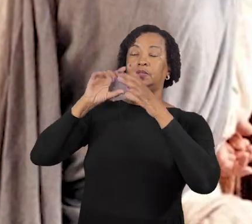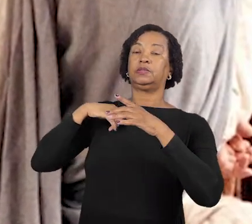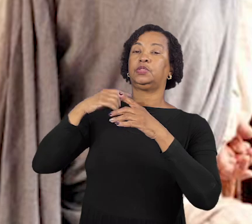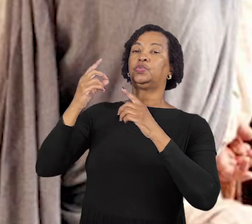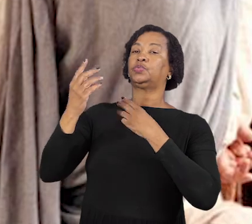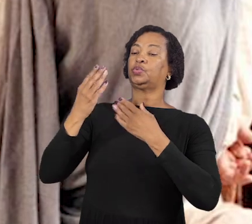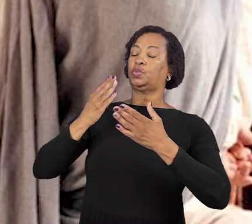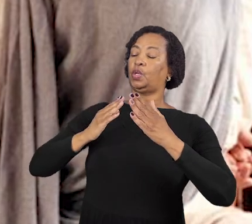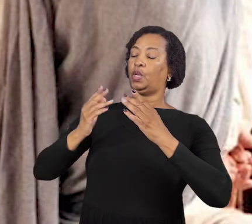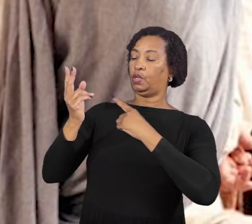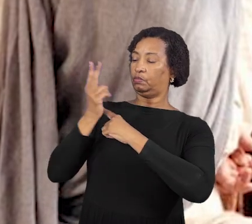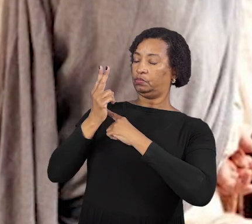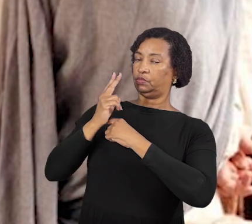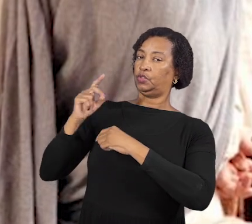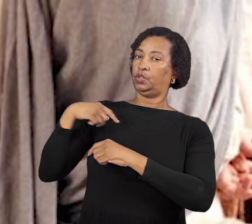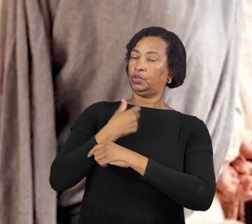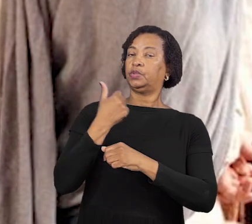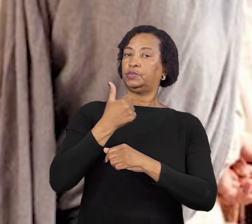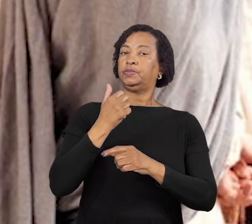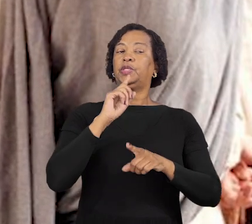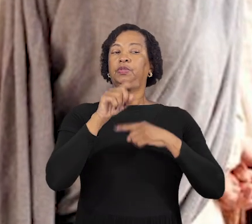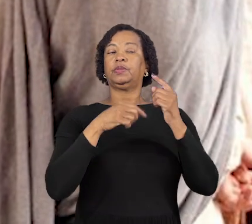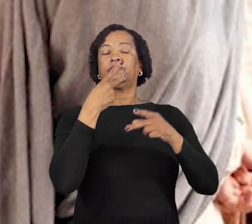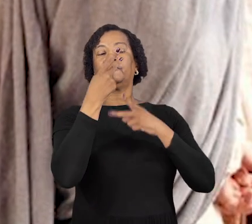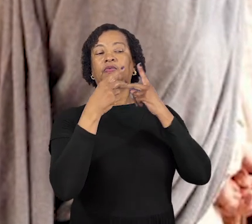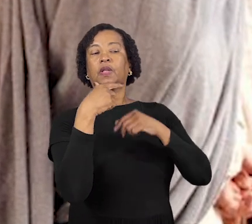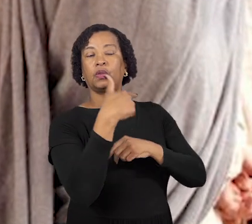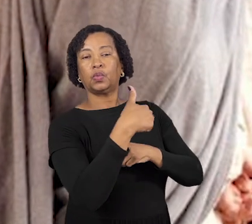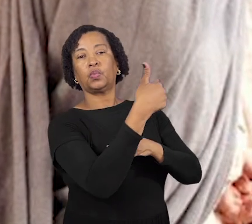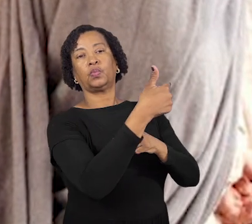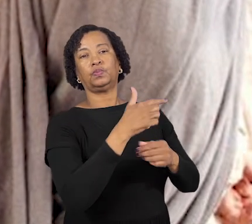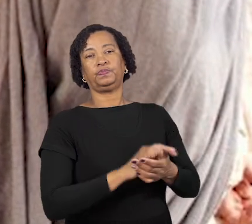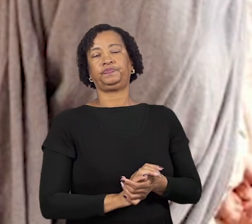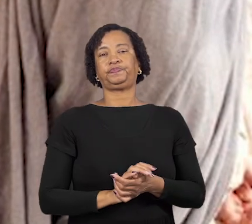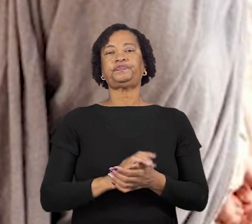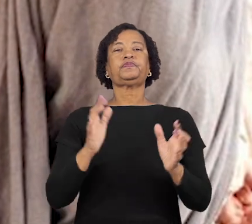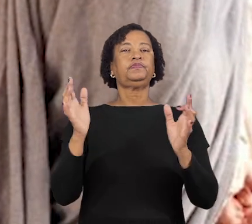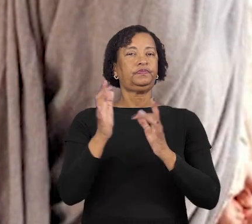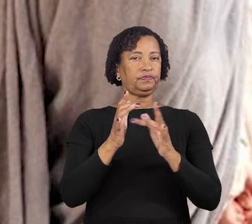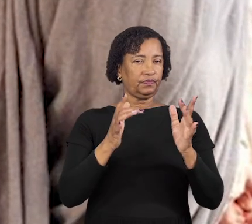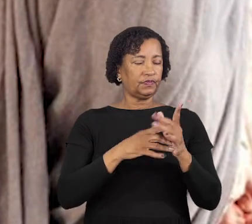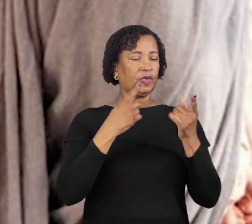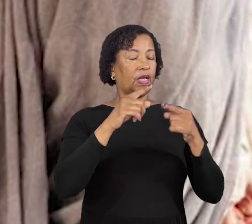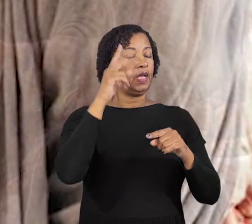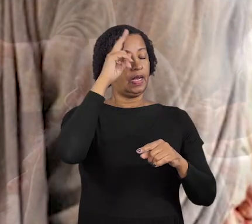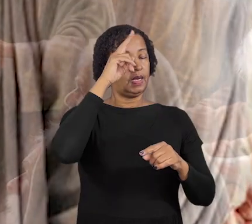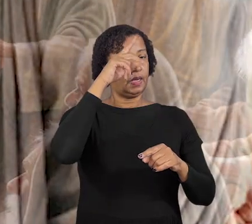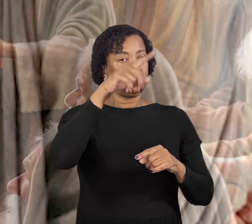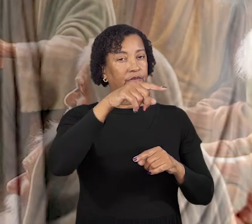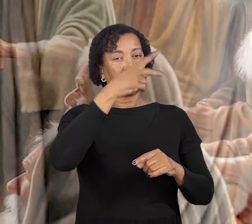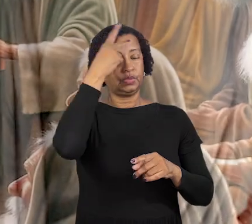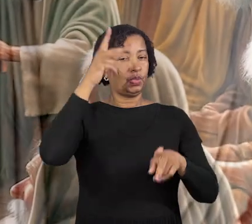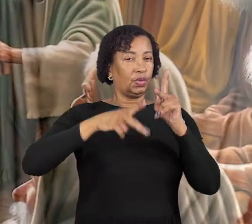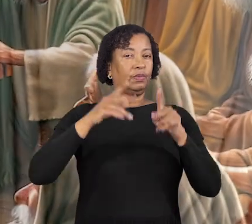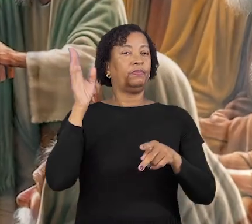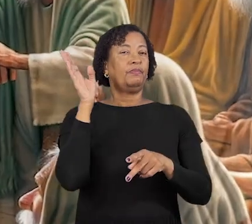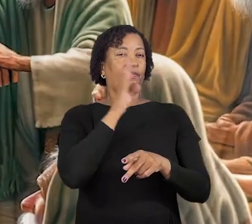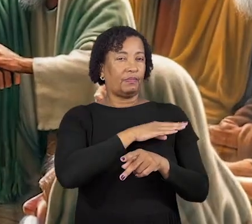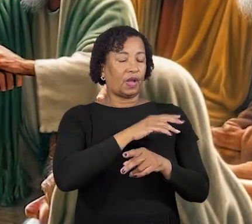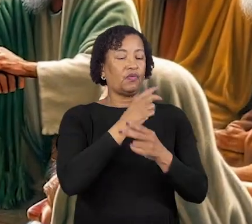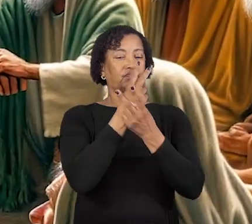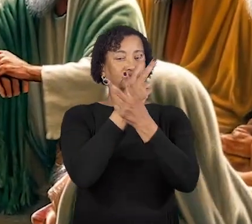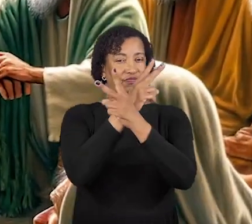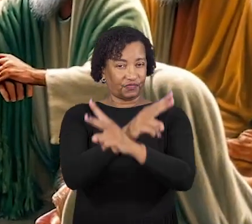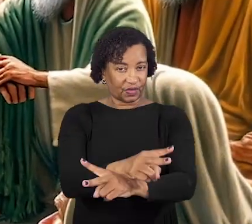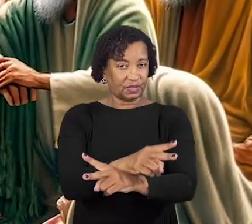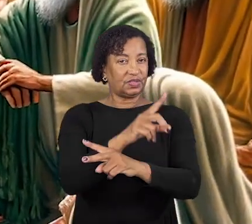ajudarmos os outros. Outro problema abordado por Jesus foi o julgamento e a crítica. Lembre-se, os fariseus eram legalistas. Pode ser